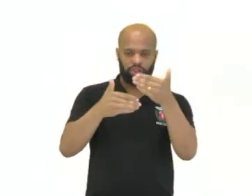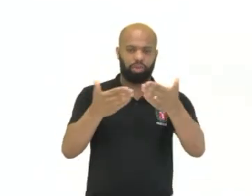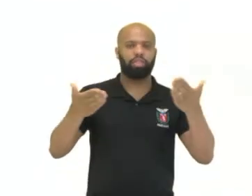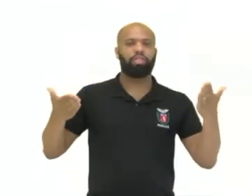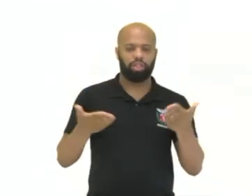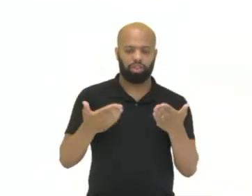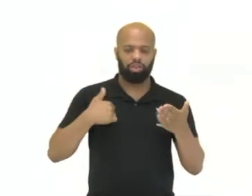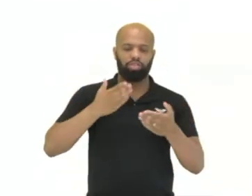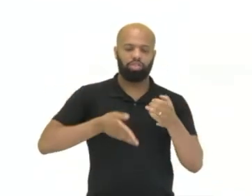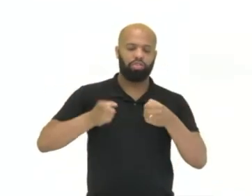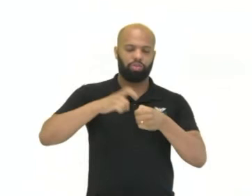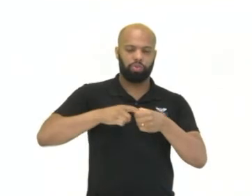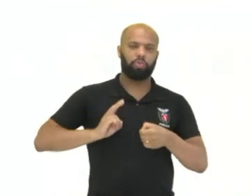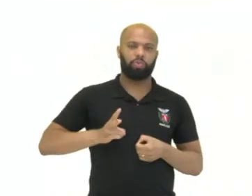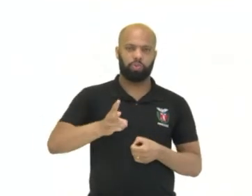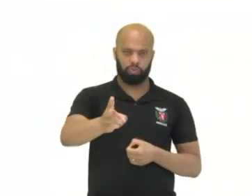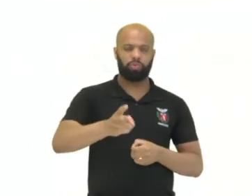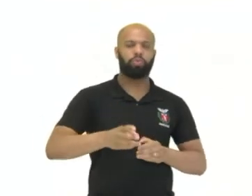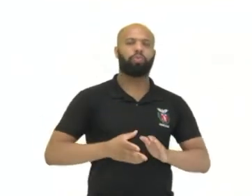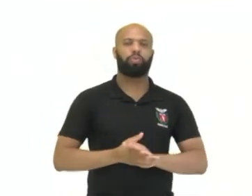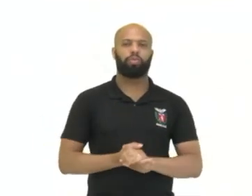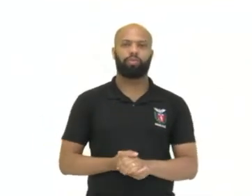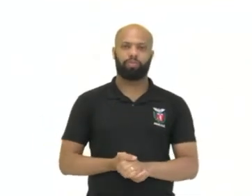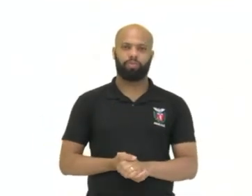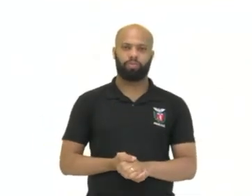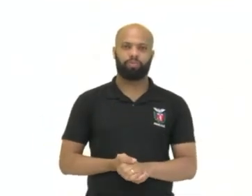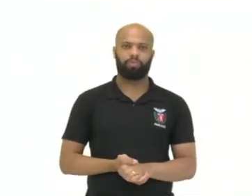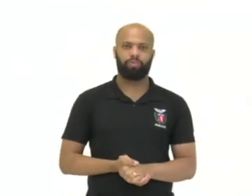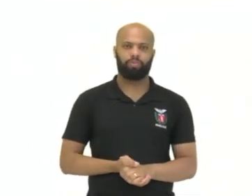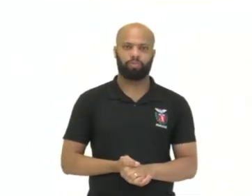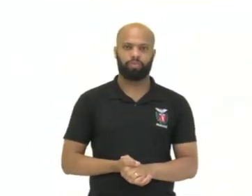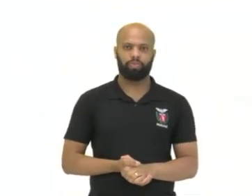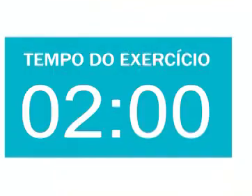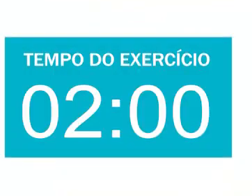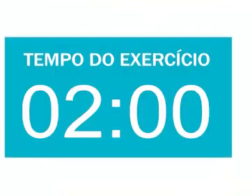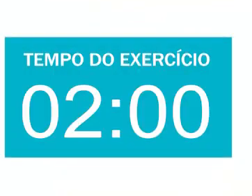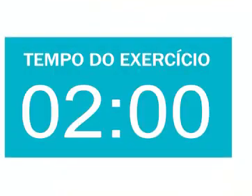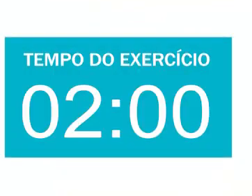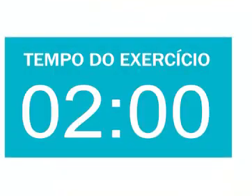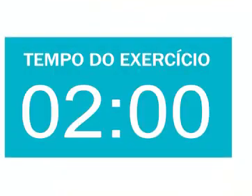agora, que eu volto daqui a pouco gabaritar contigo.